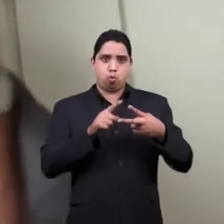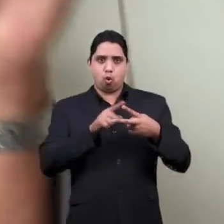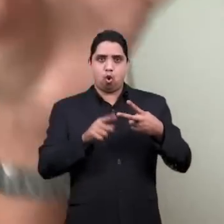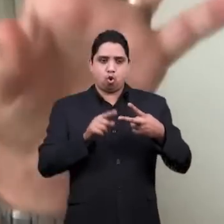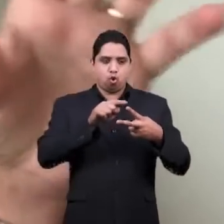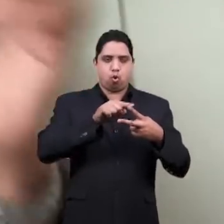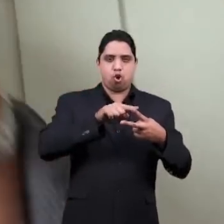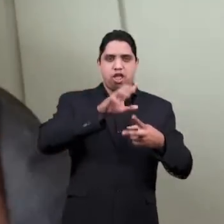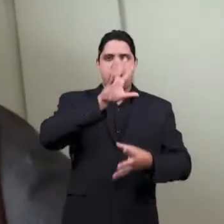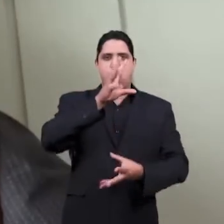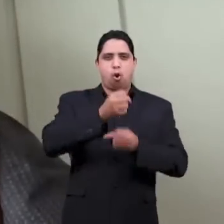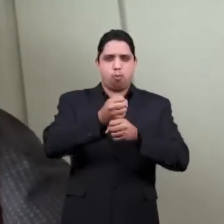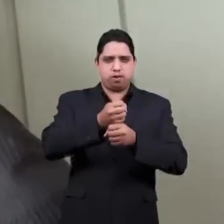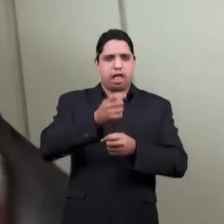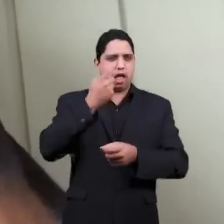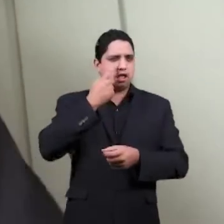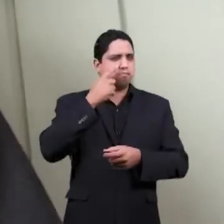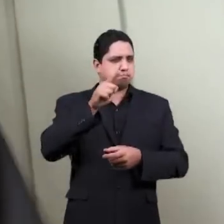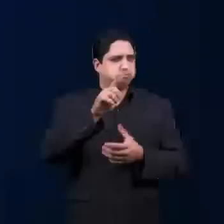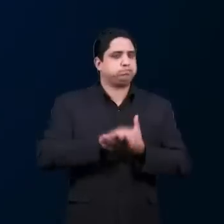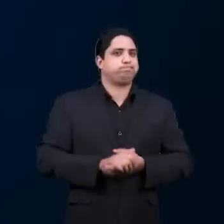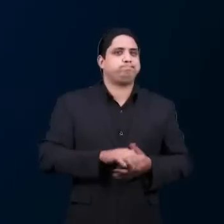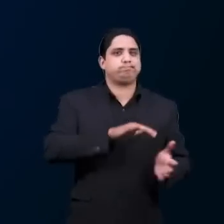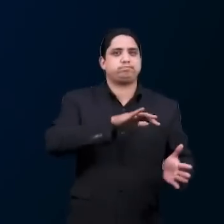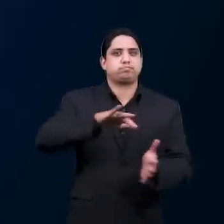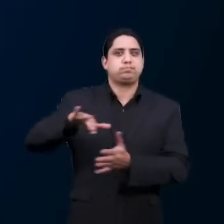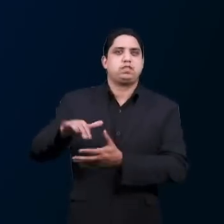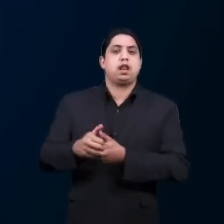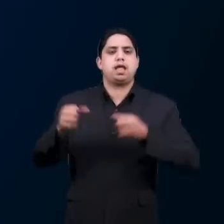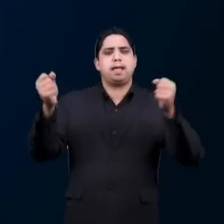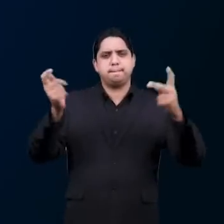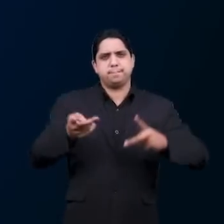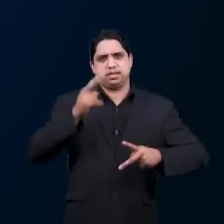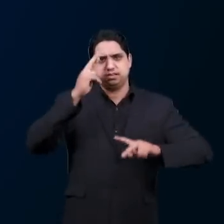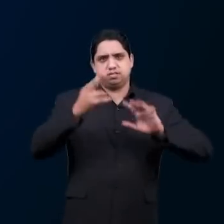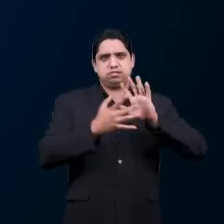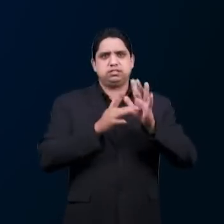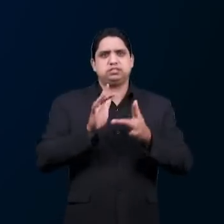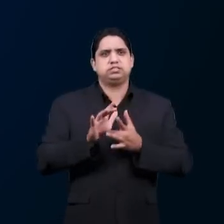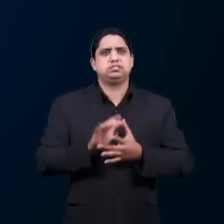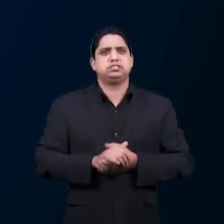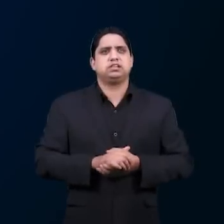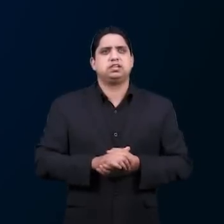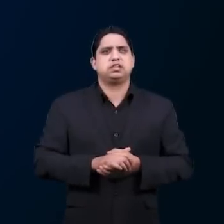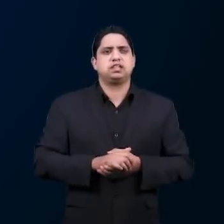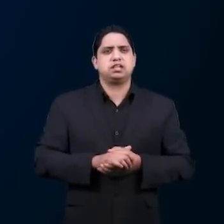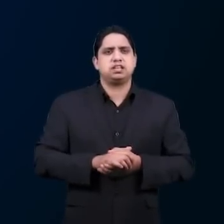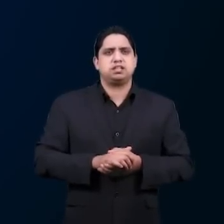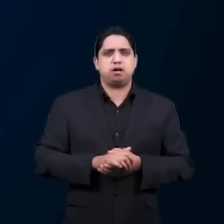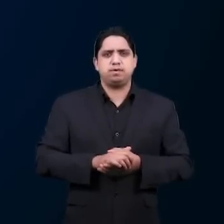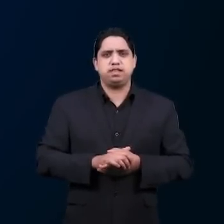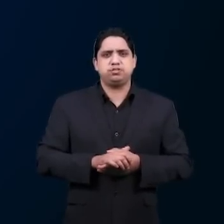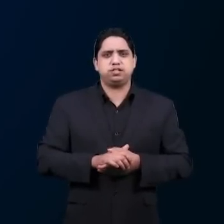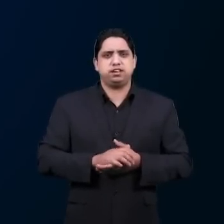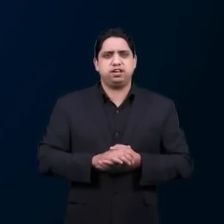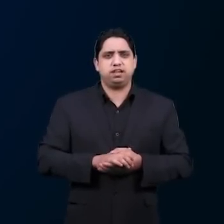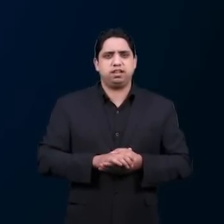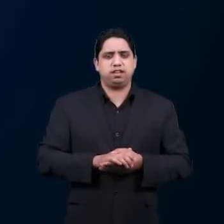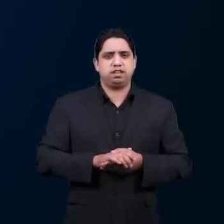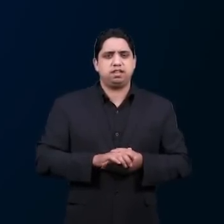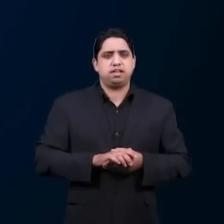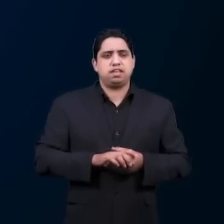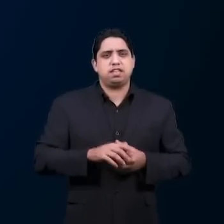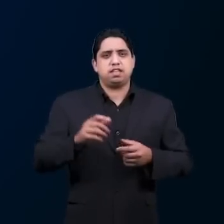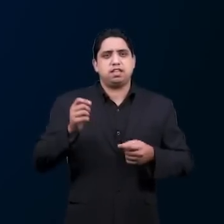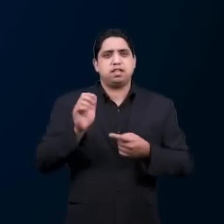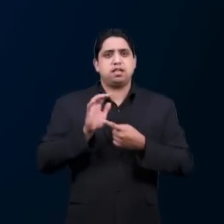a resposta do outro. Preste bem atenção. Irmãos, a paz do Senhor Jesus. Respondendo a terceira pergunta, que diz